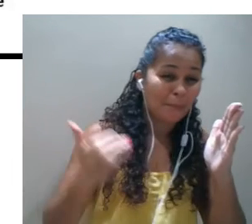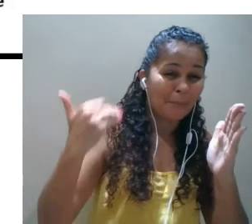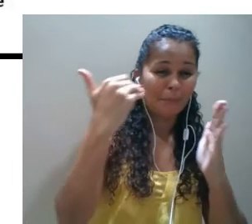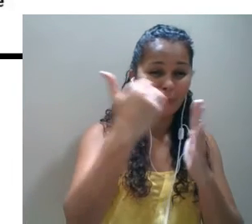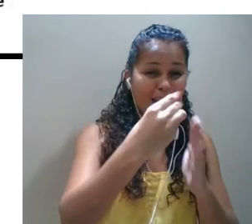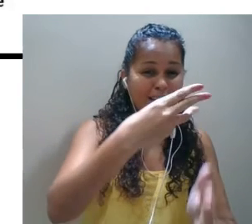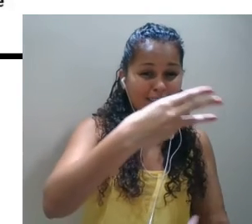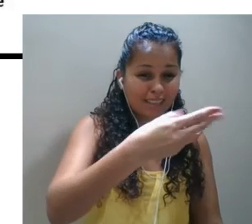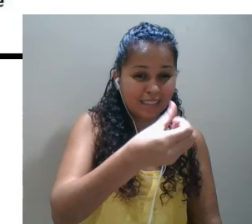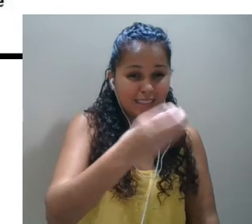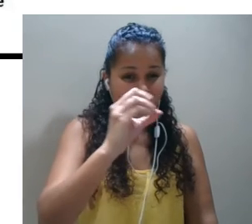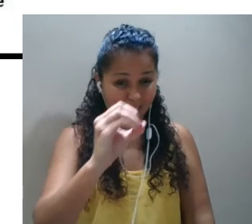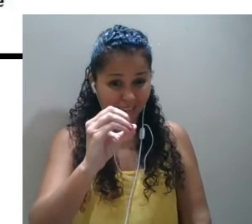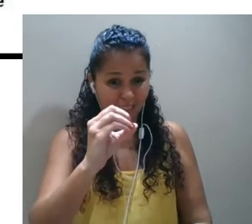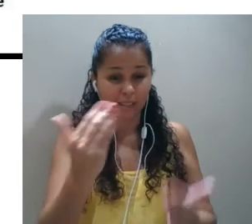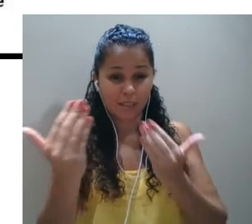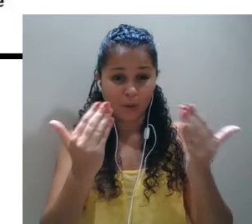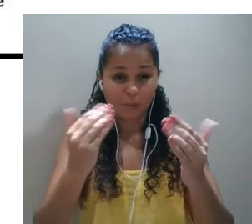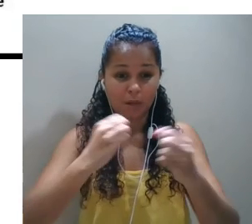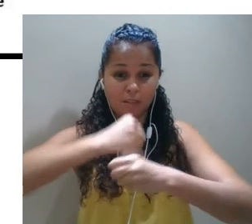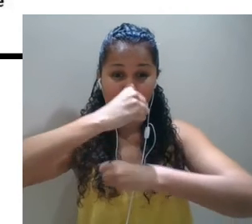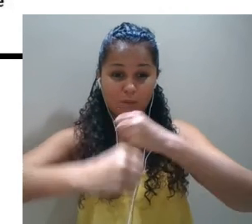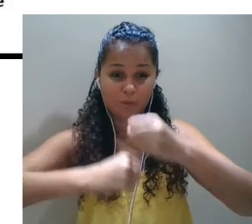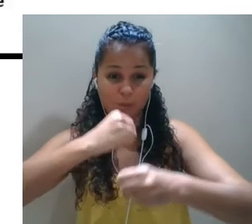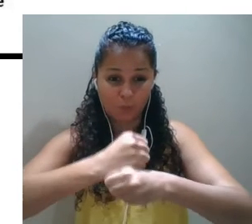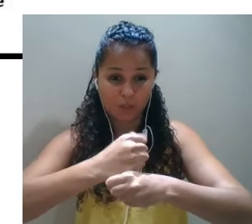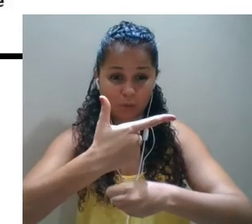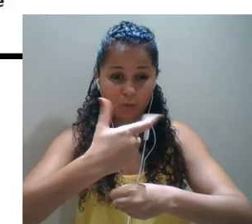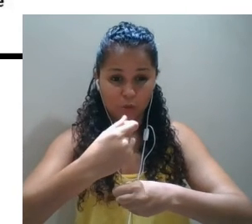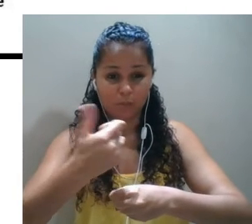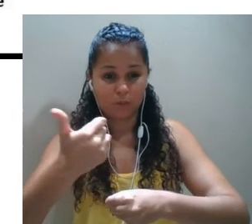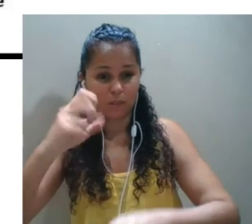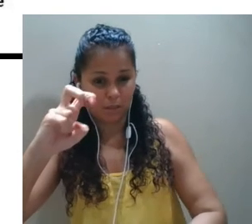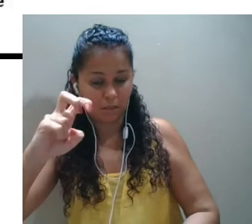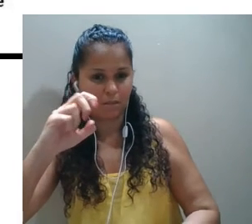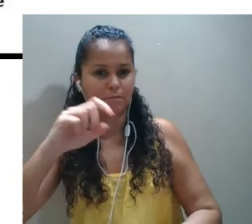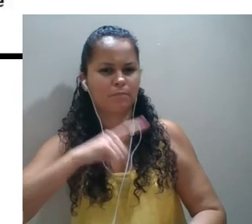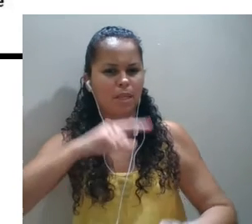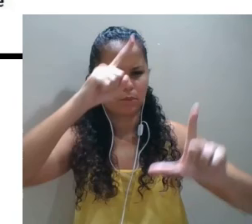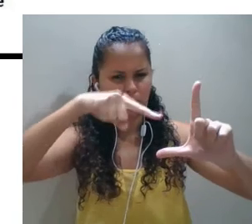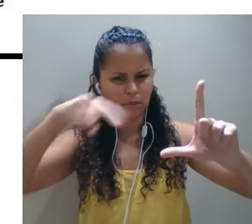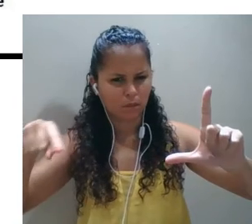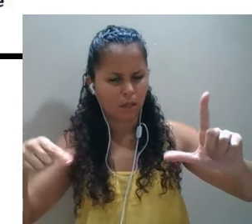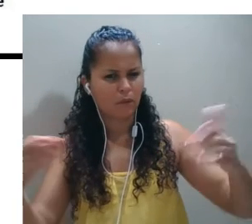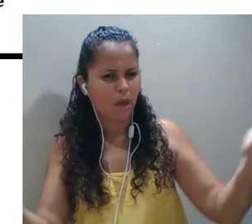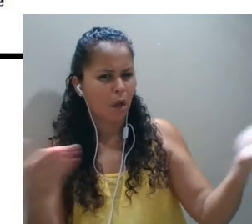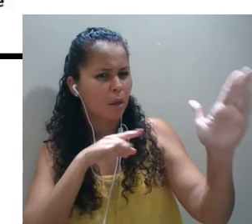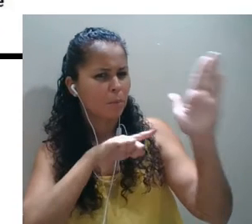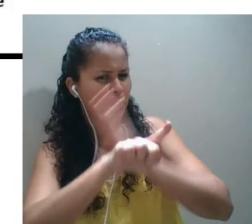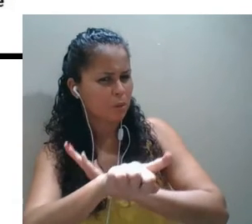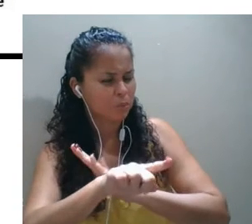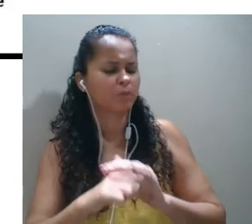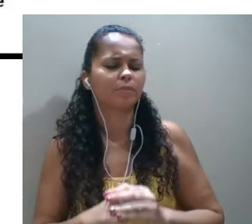360 unidades as vendas de 2015, conforme representado no gráfico. E aí ele pergunta, a gente já vai analisar o gráfico